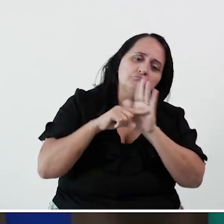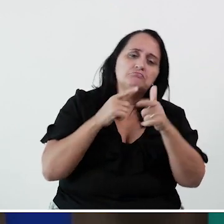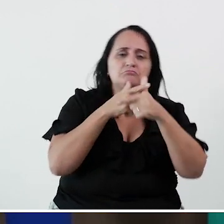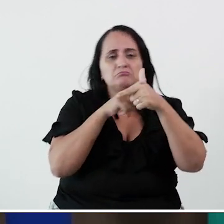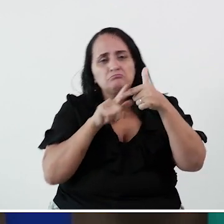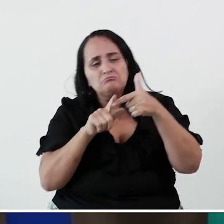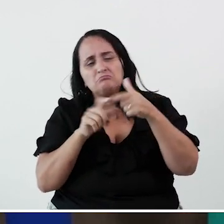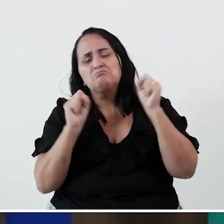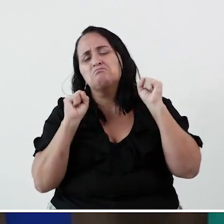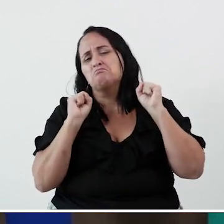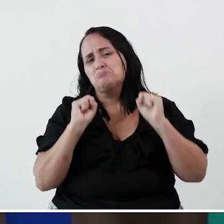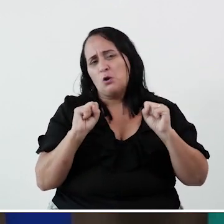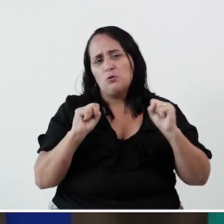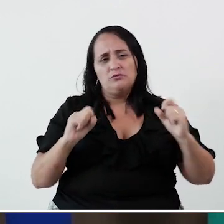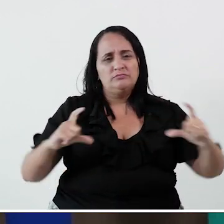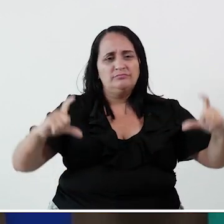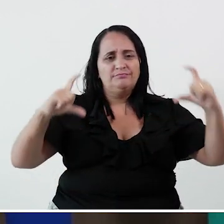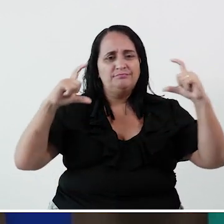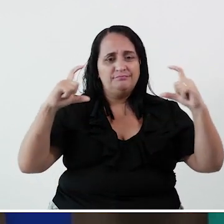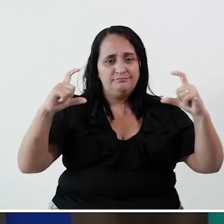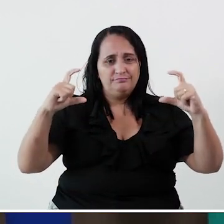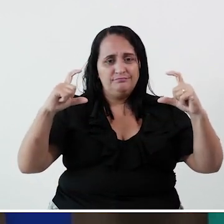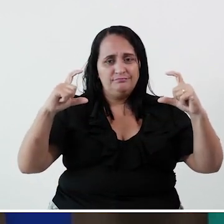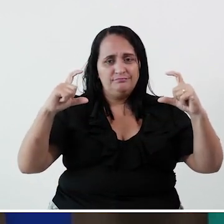por colchetes,